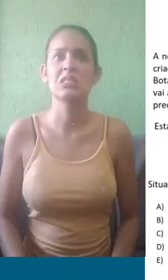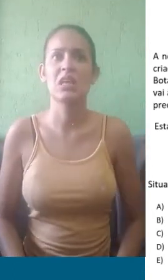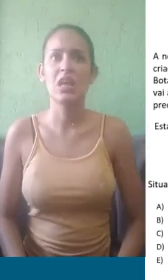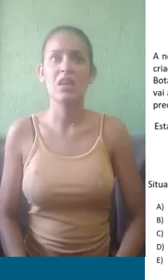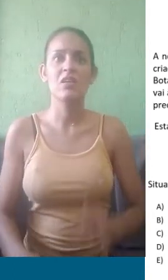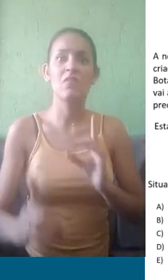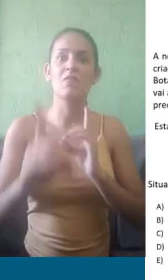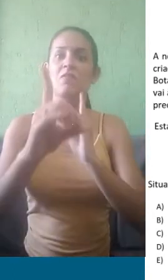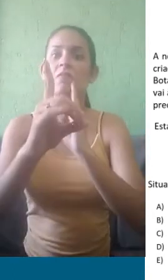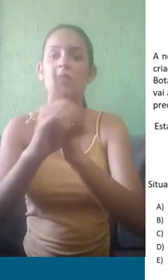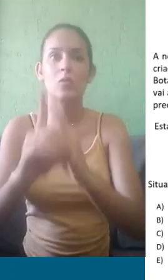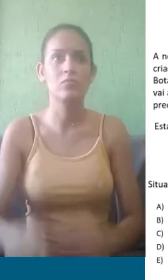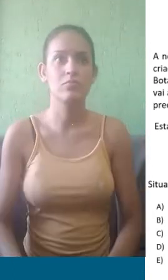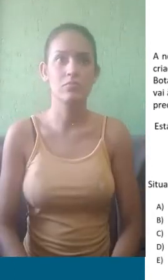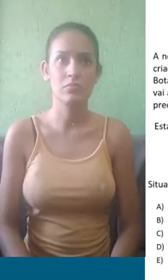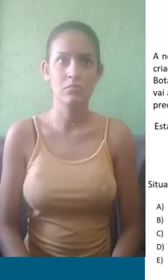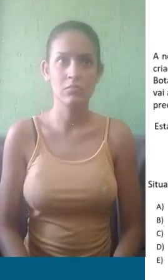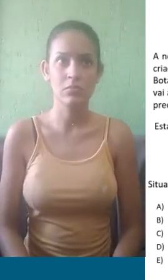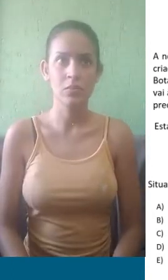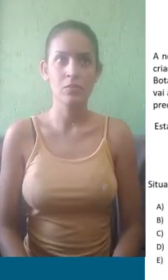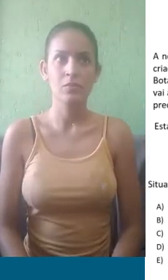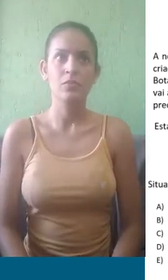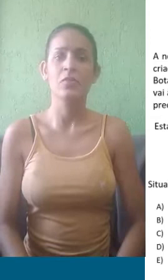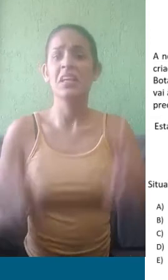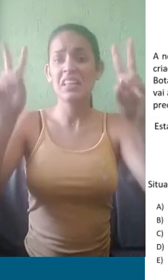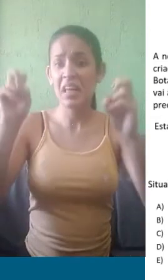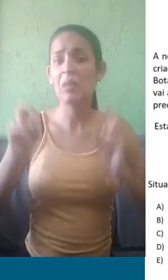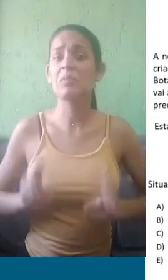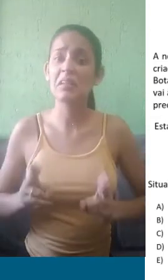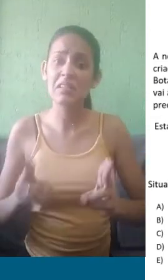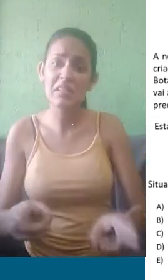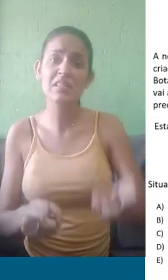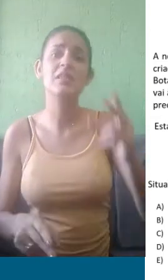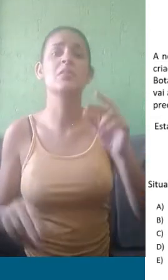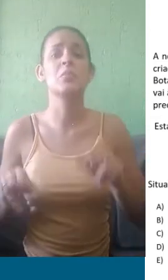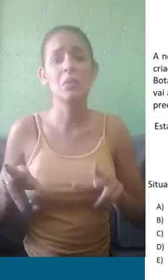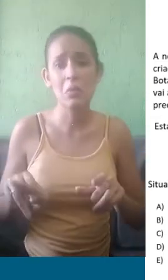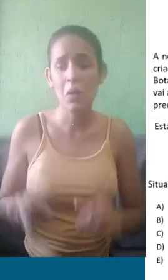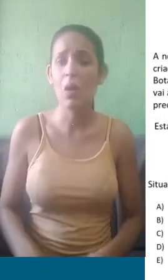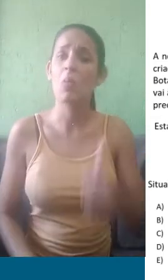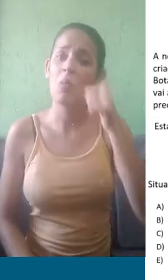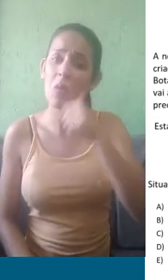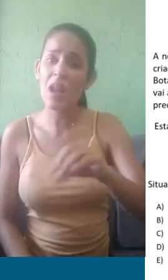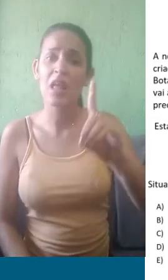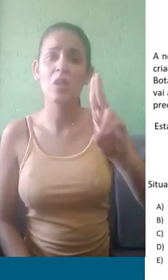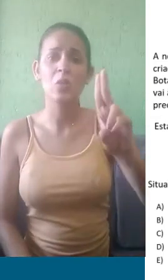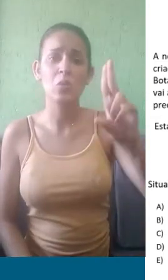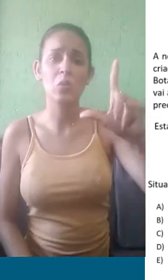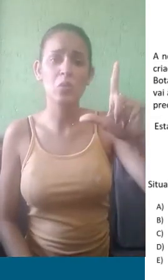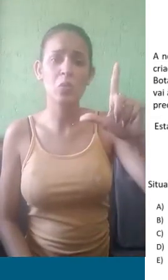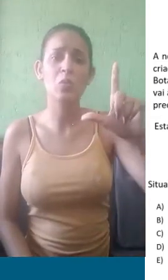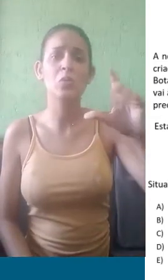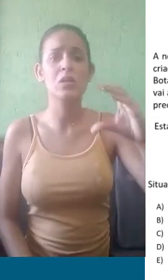difícil a se desenvolver por este tema sempre o mesmo. Dona Dulce, moço de Botafogo, em Petrópolis, que se casa